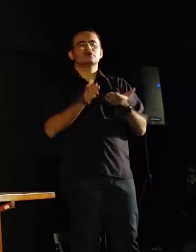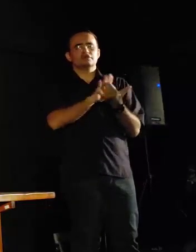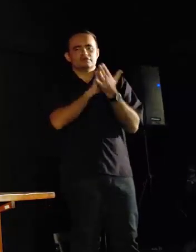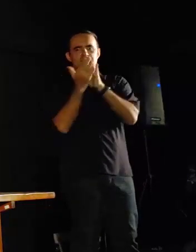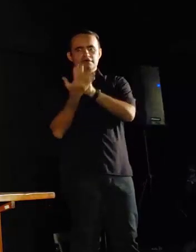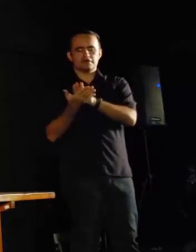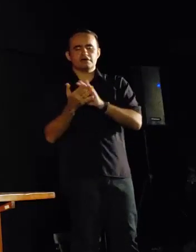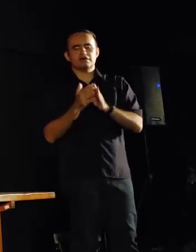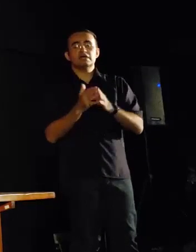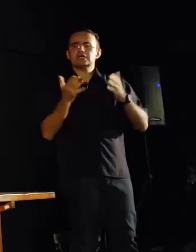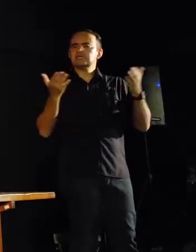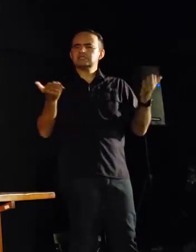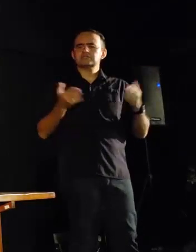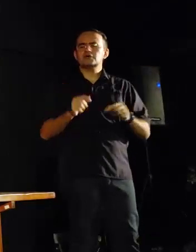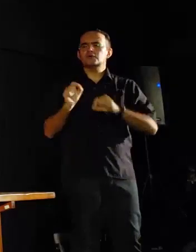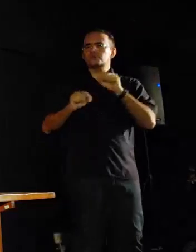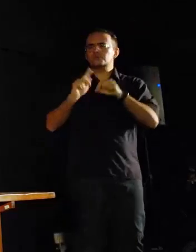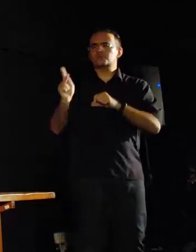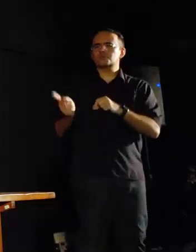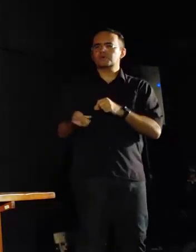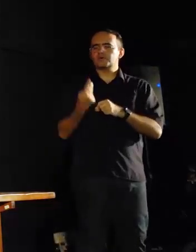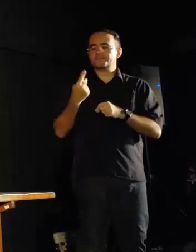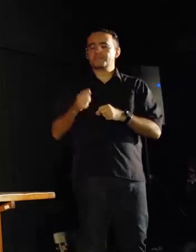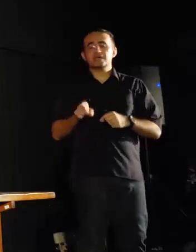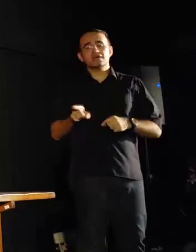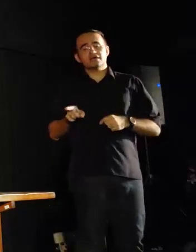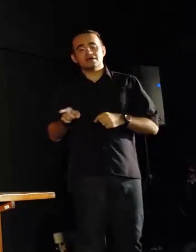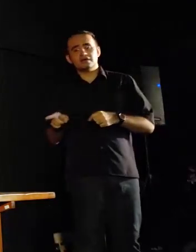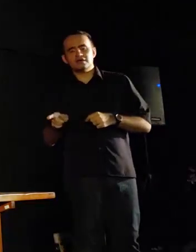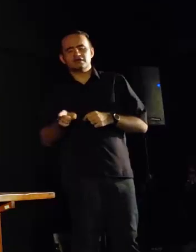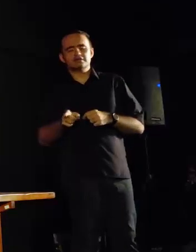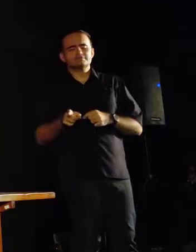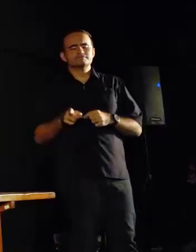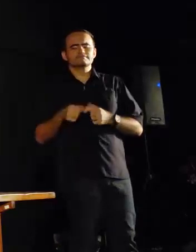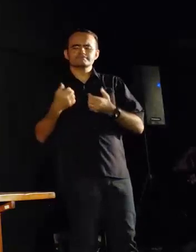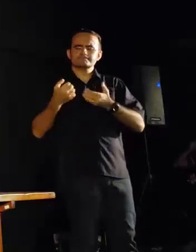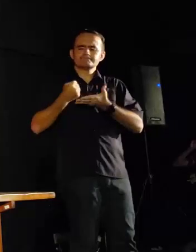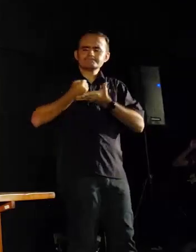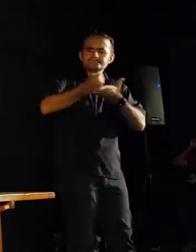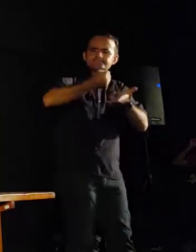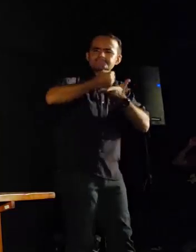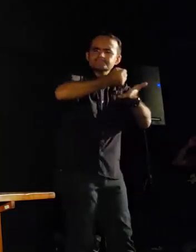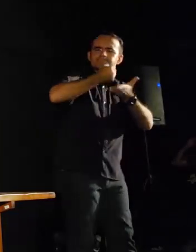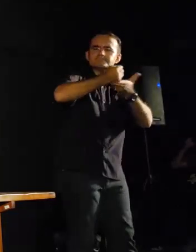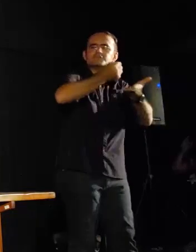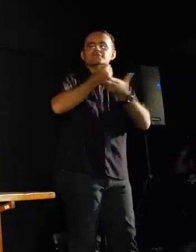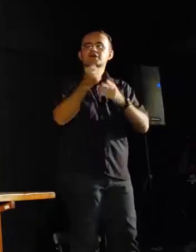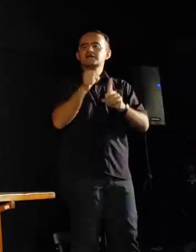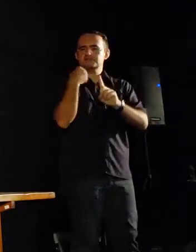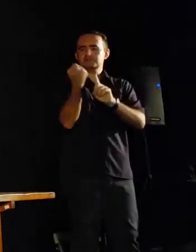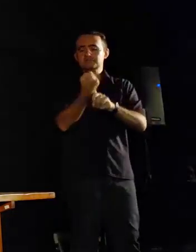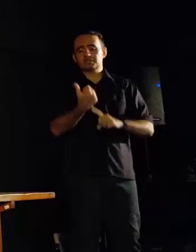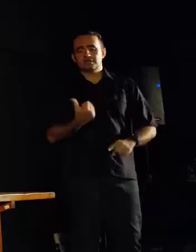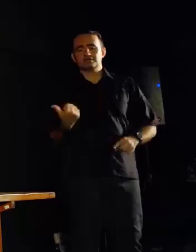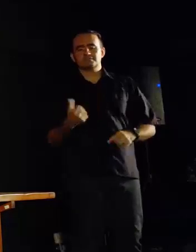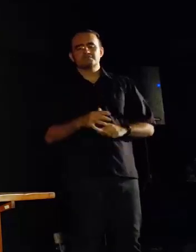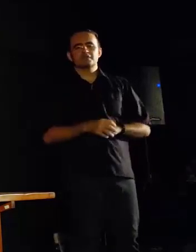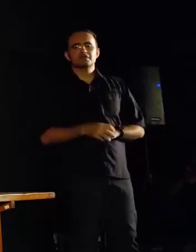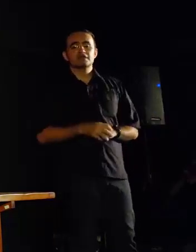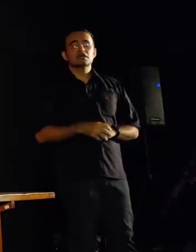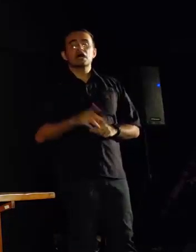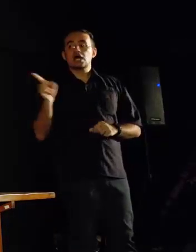forte do que significava solidariedade. Por exemplo, quando eu viajava, ela pedia para eu trazer uma